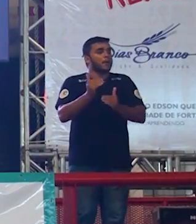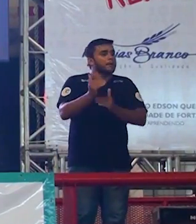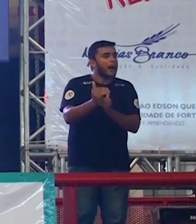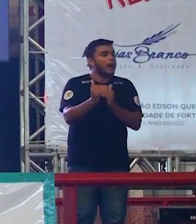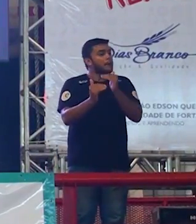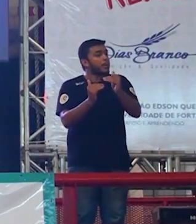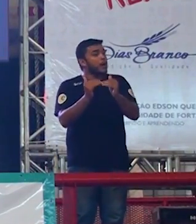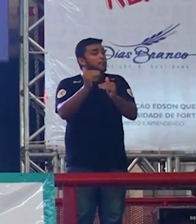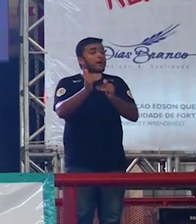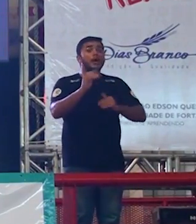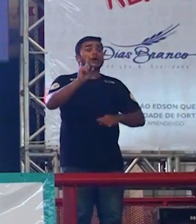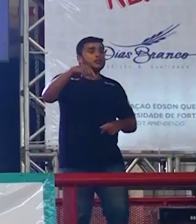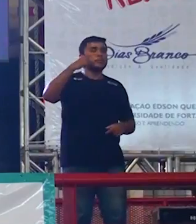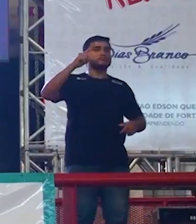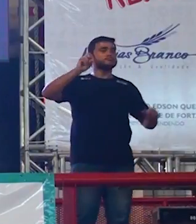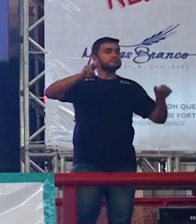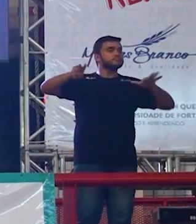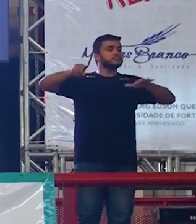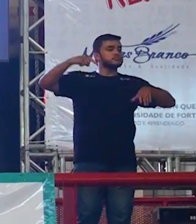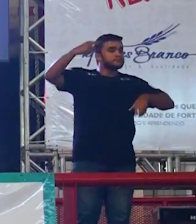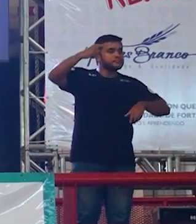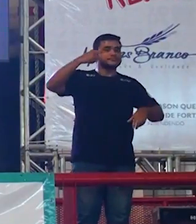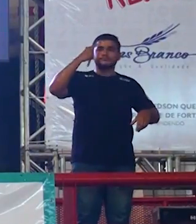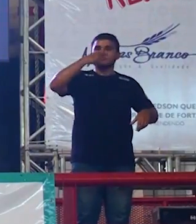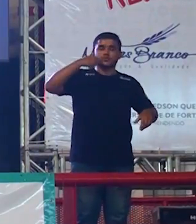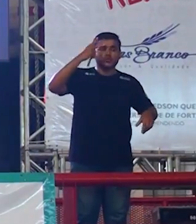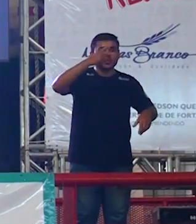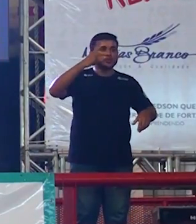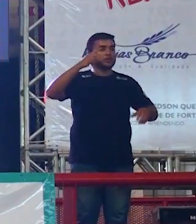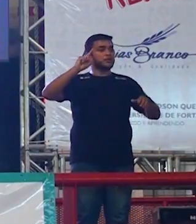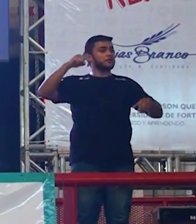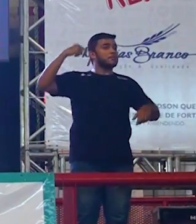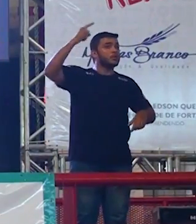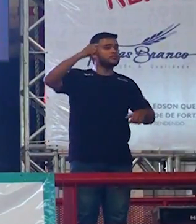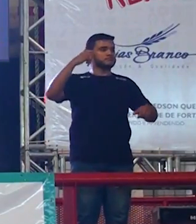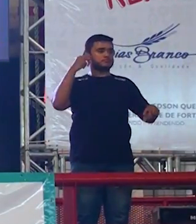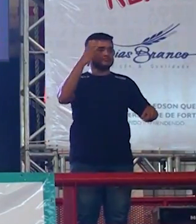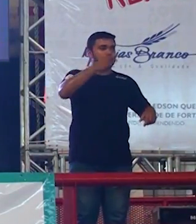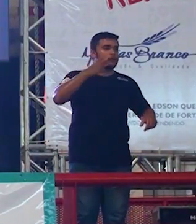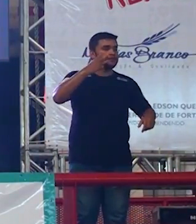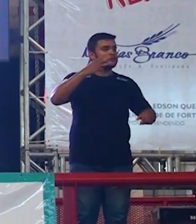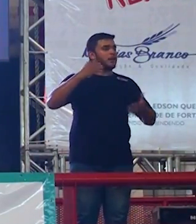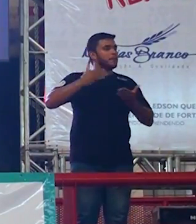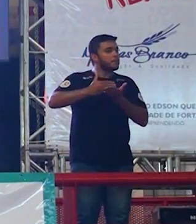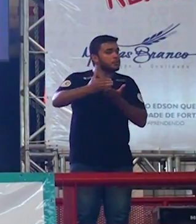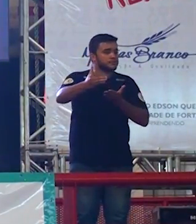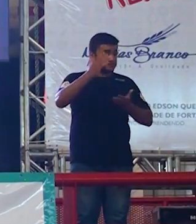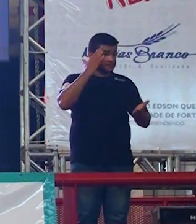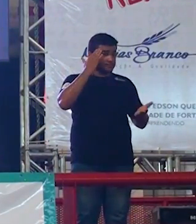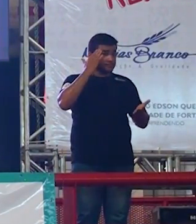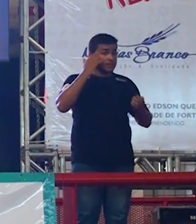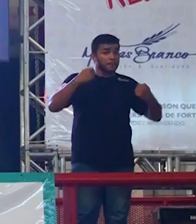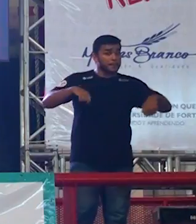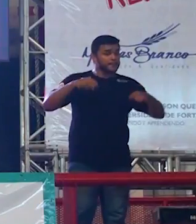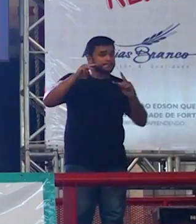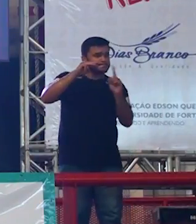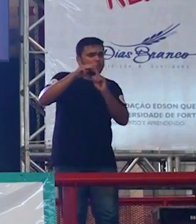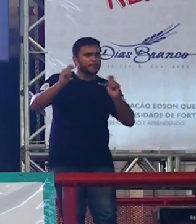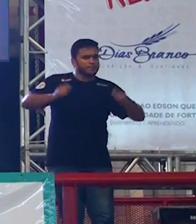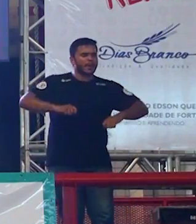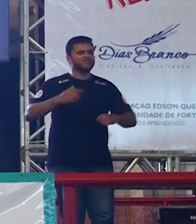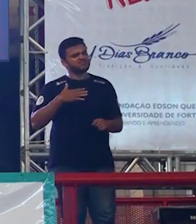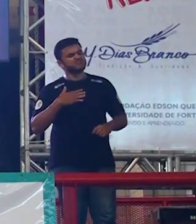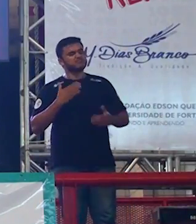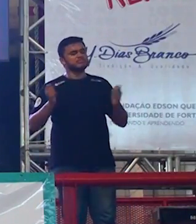semana seguinte você aumentar um pouco mais? Então não adianta você colocar metas que você não consegue alcançar. Você tem que ser